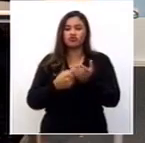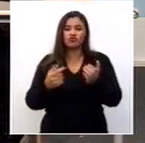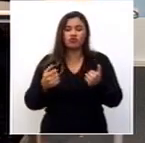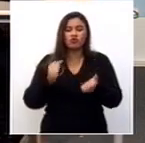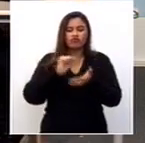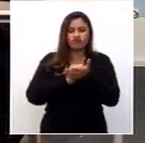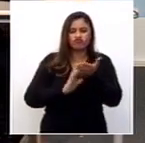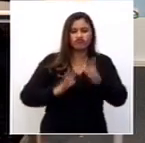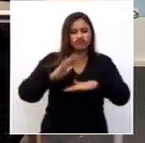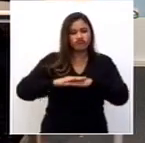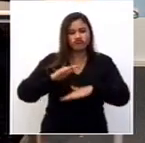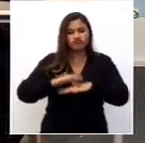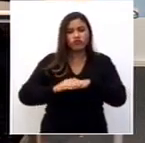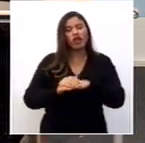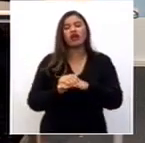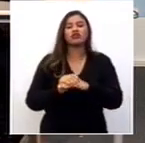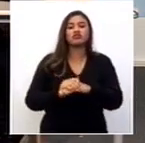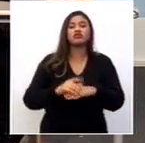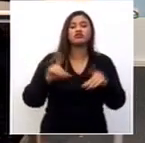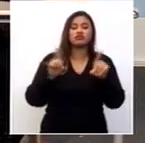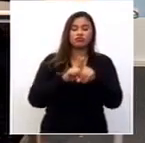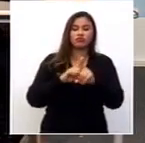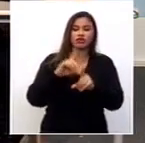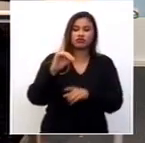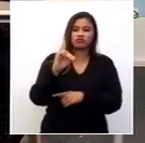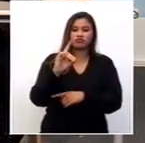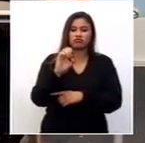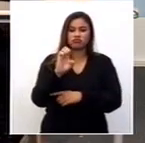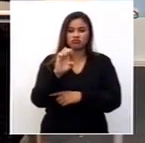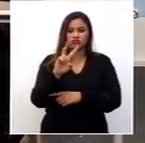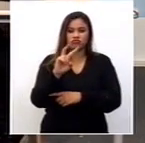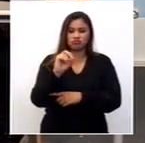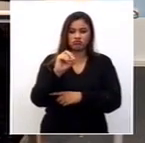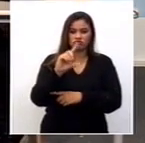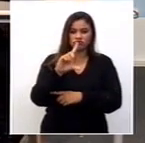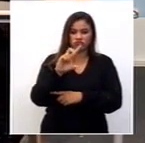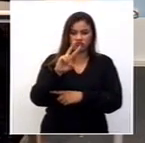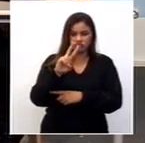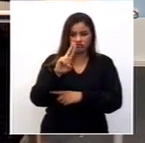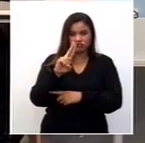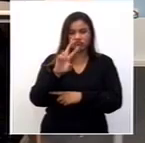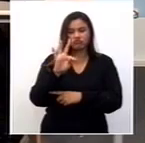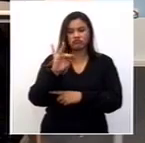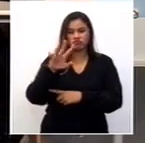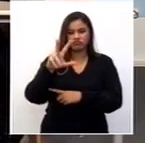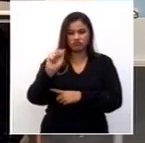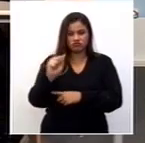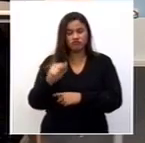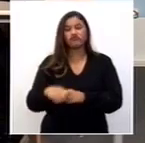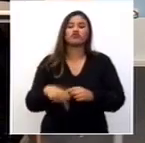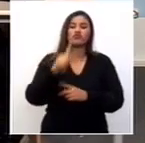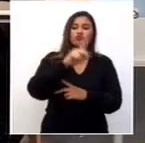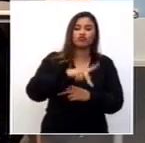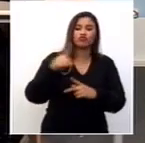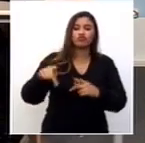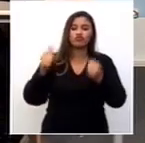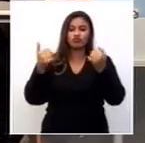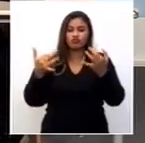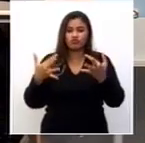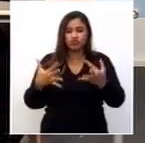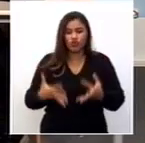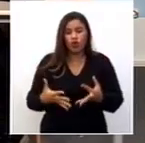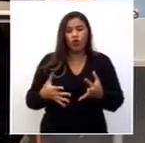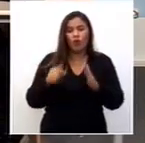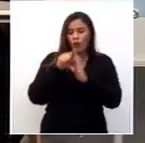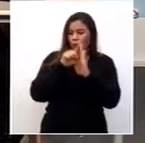professor Cláudio falou do planejamento, a avaliação da autonomia e do protagonismo do aluno, as pesquisas, e